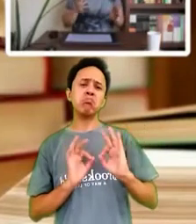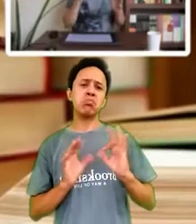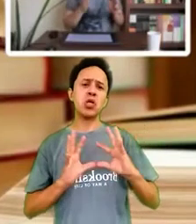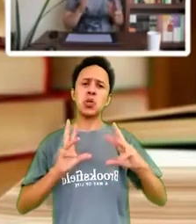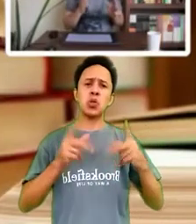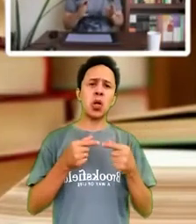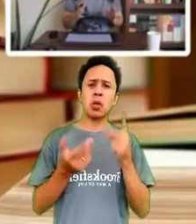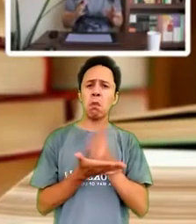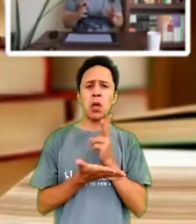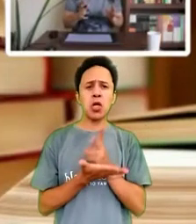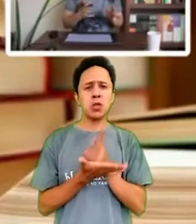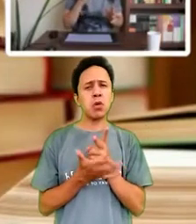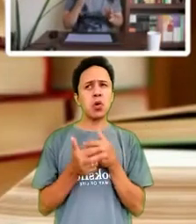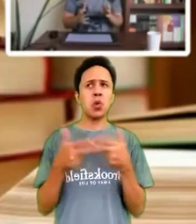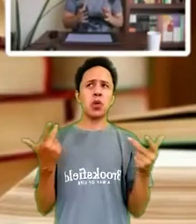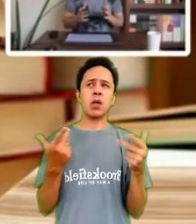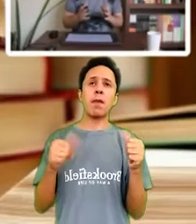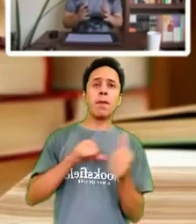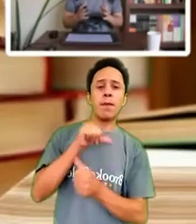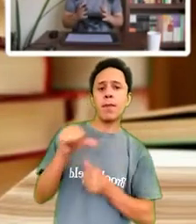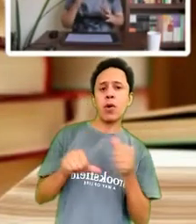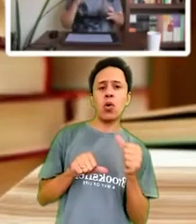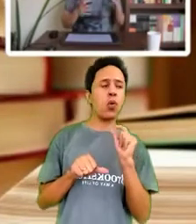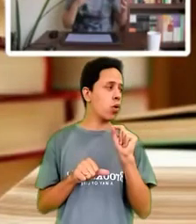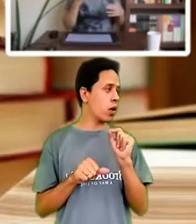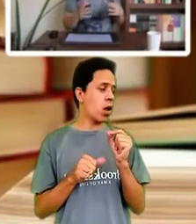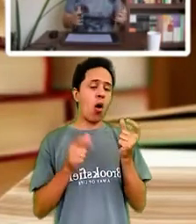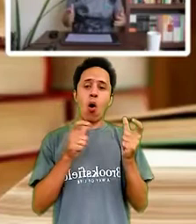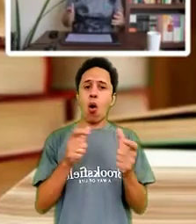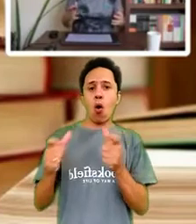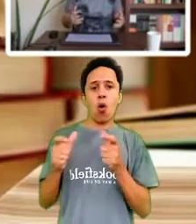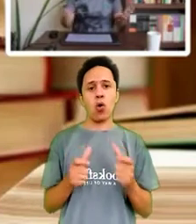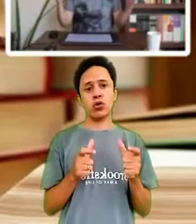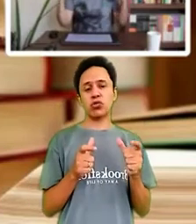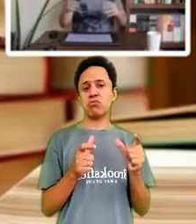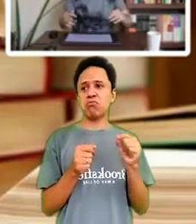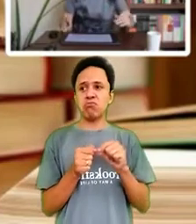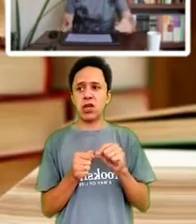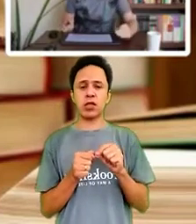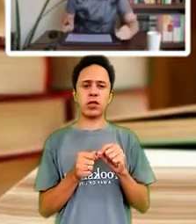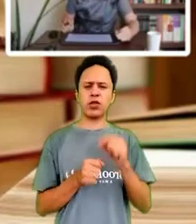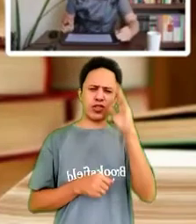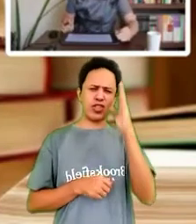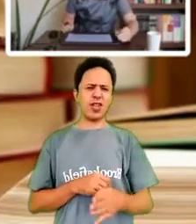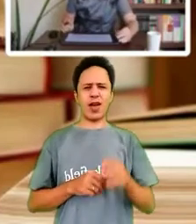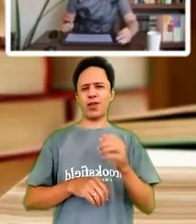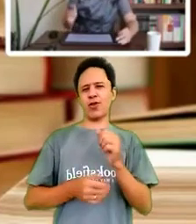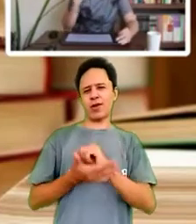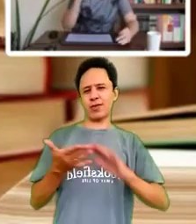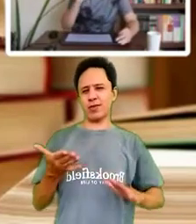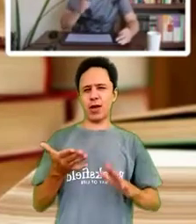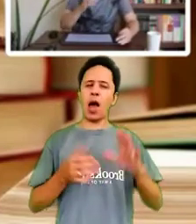porque todos eles ficariam na mesma coisa. O que está mais mudando aí é onde cada um deles é feito. Então, eu decidi ir direto para o